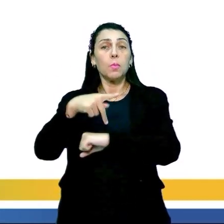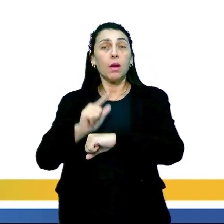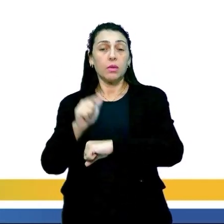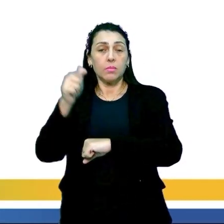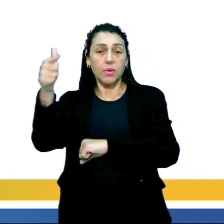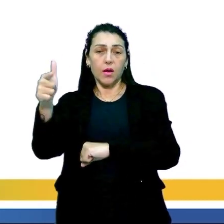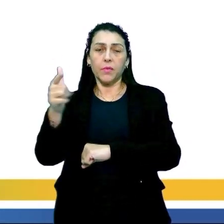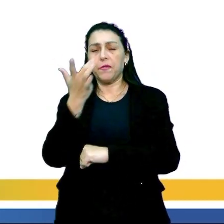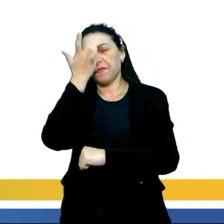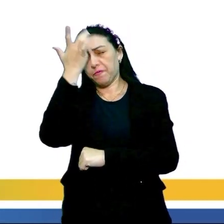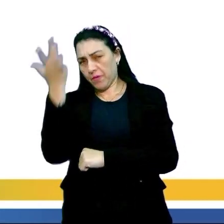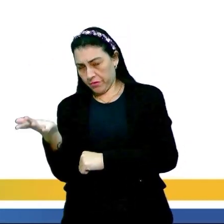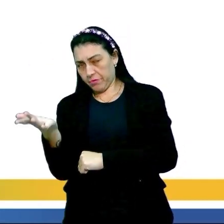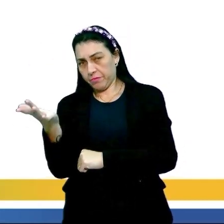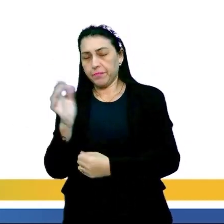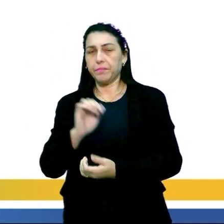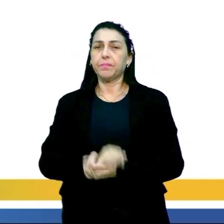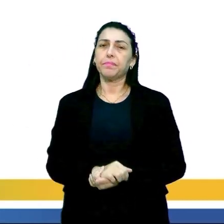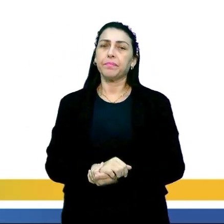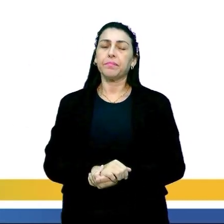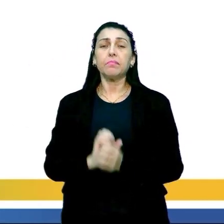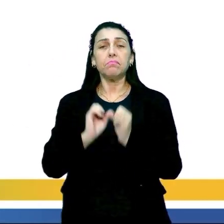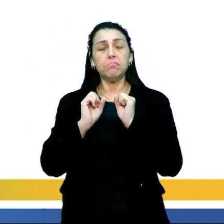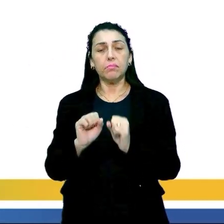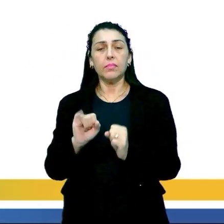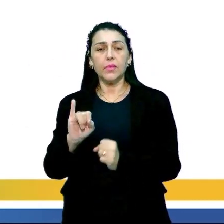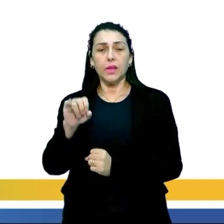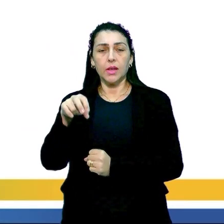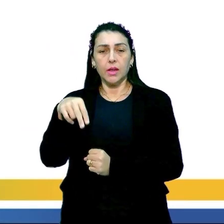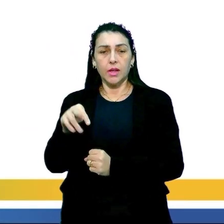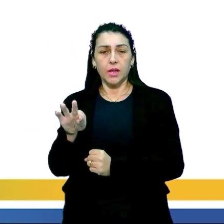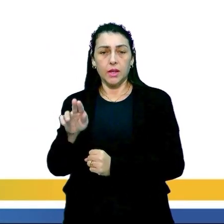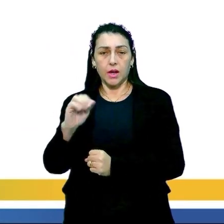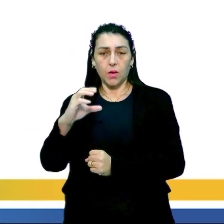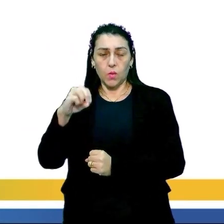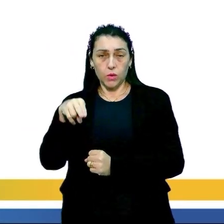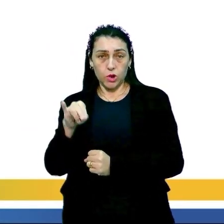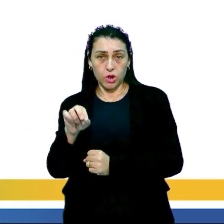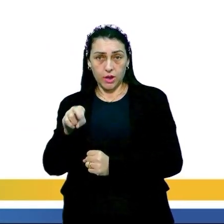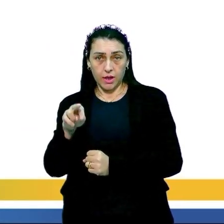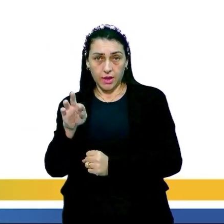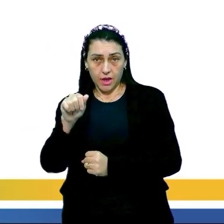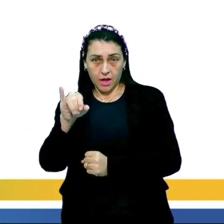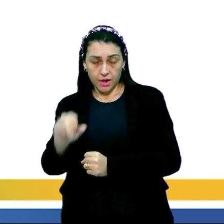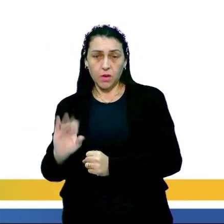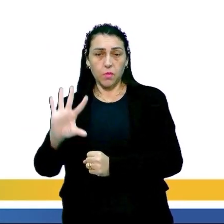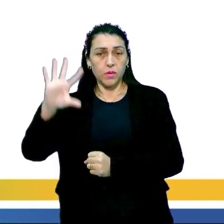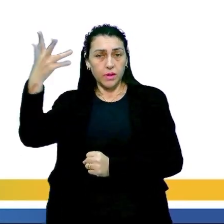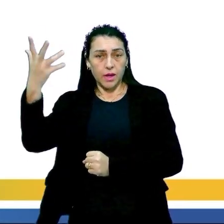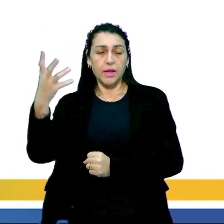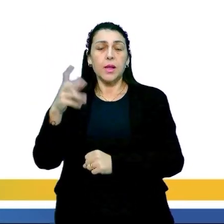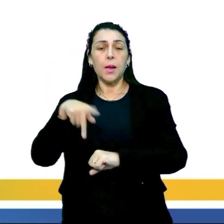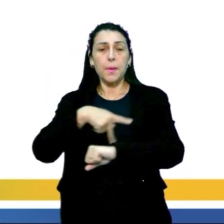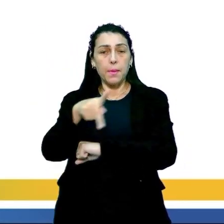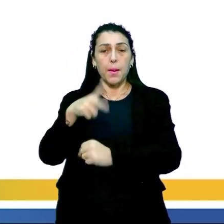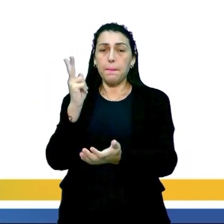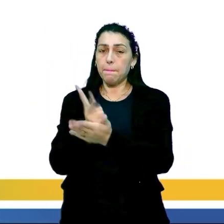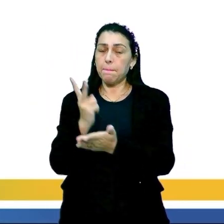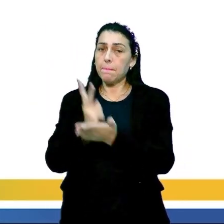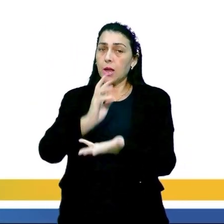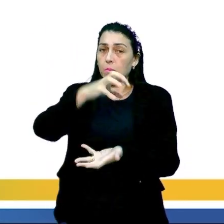outro, né? Isso é muito fácil. Elas podem ser intracontinentais, quando acontecem entre países de um